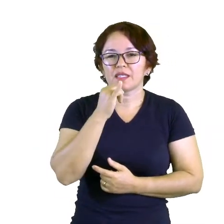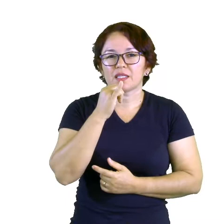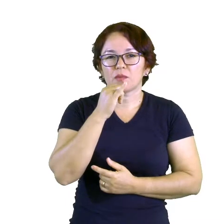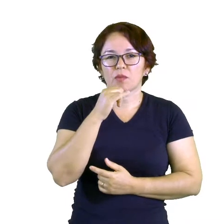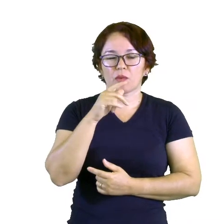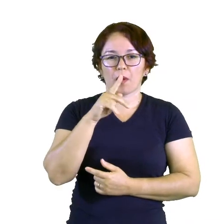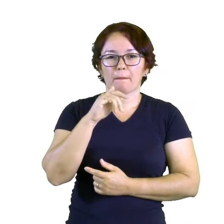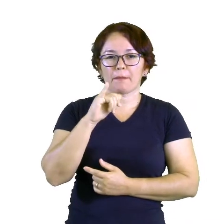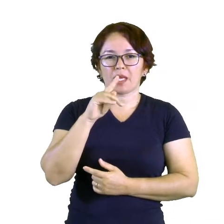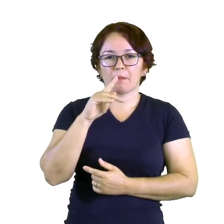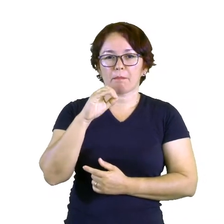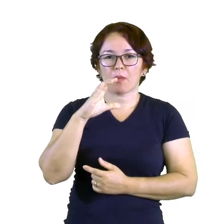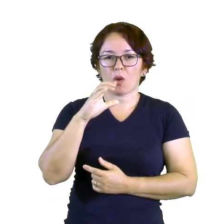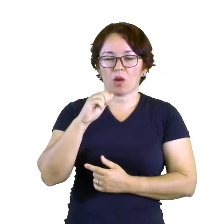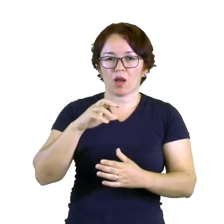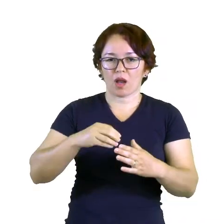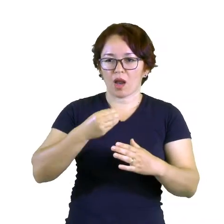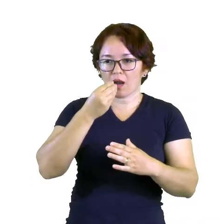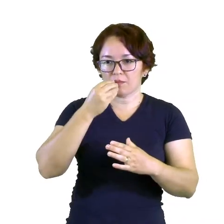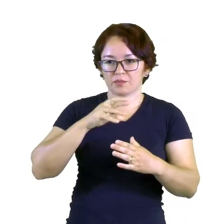pipoca, nós temos a sílaba